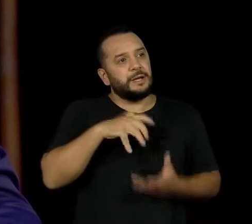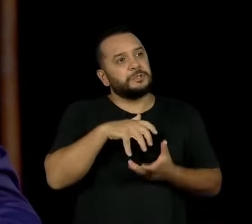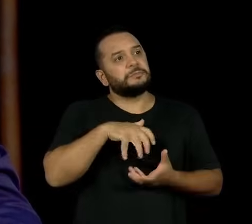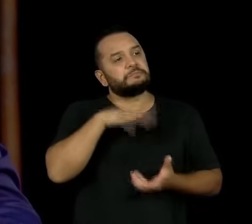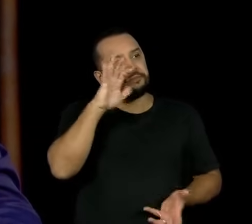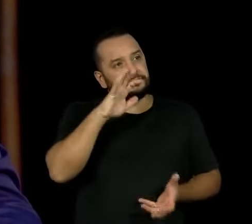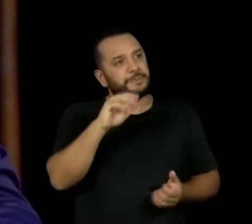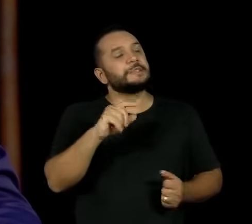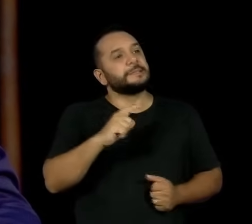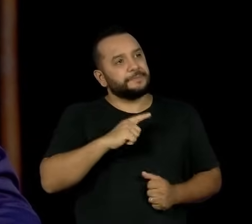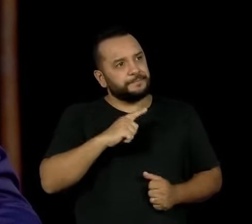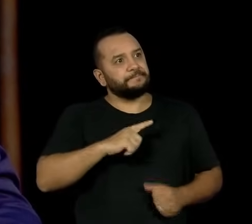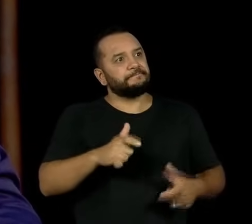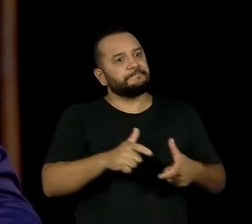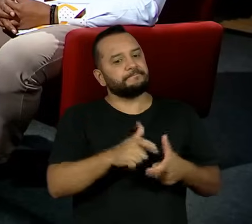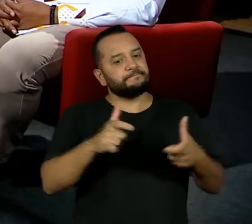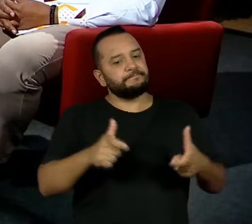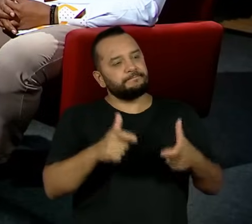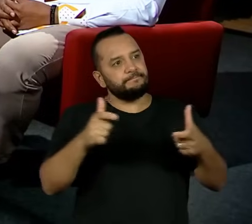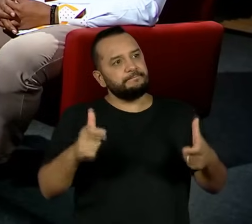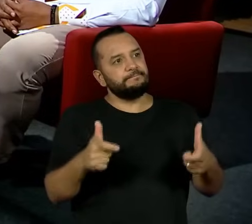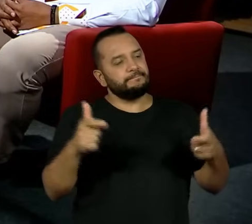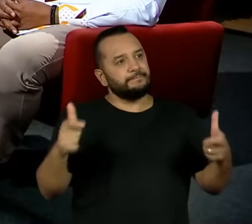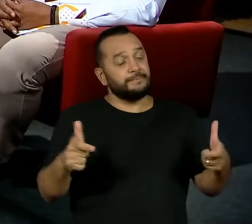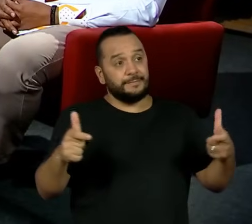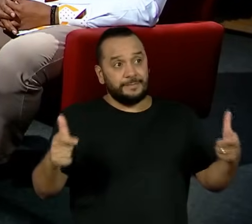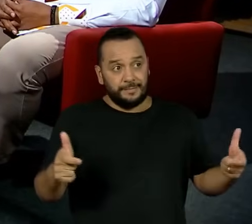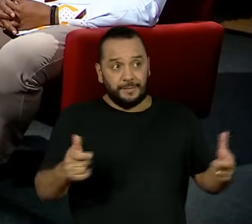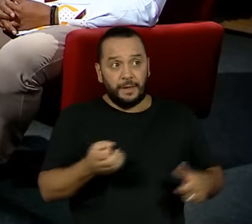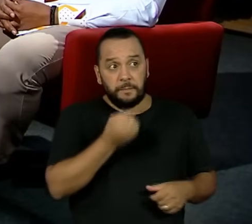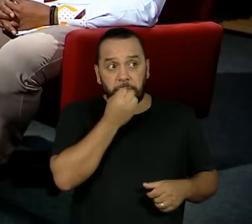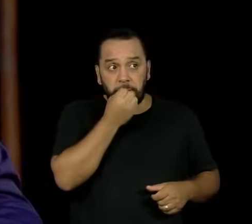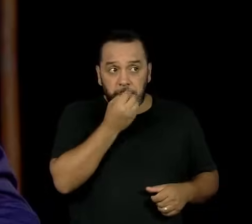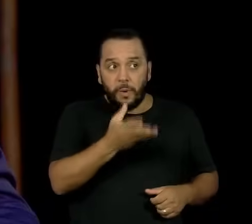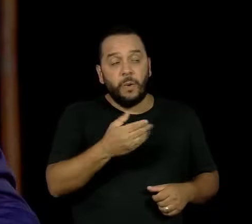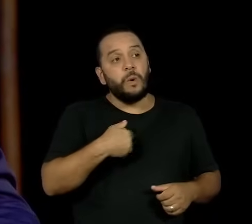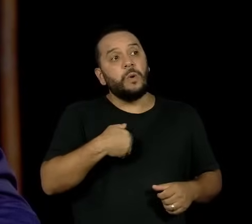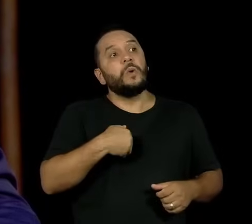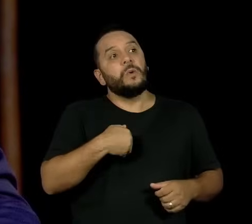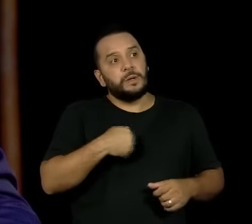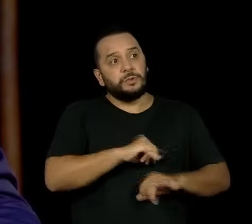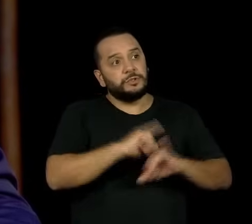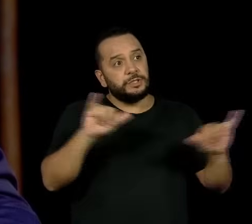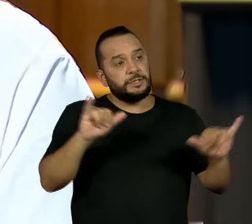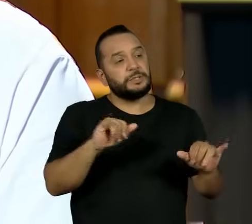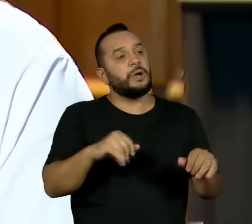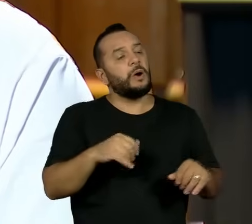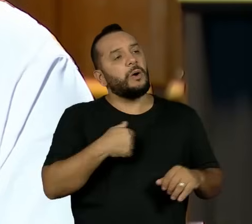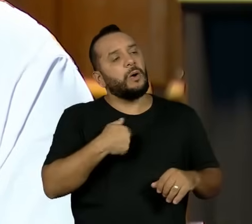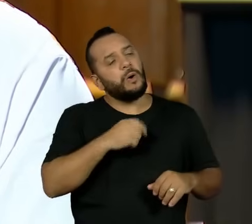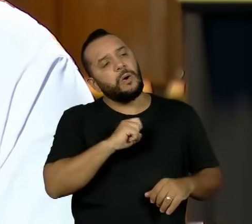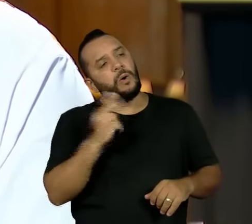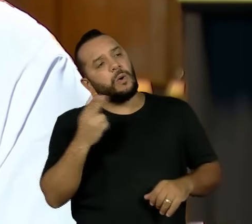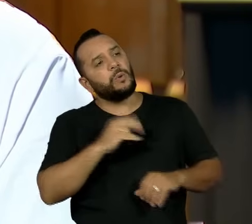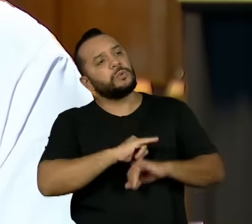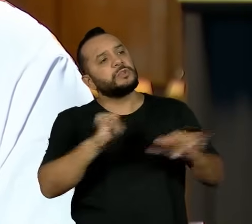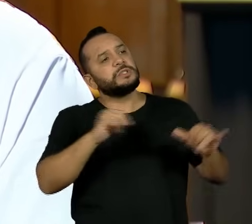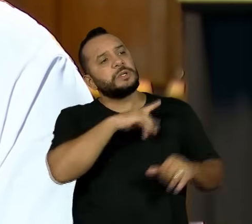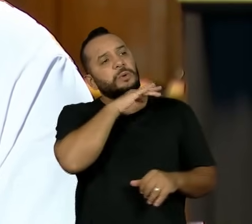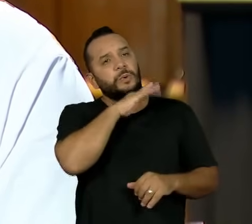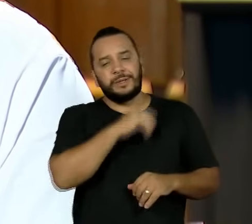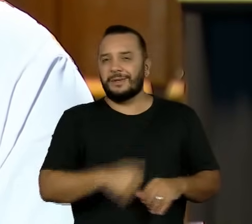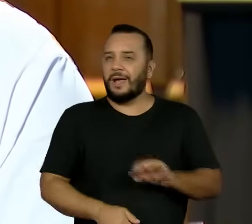uma coisa que está avançando. Isso é uma boa ou uma má notícia? Isso é ótimo. Olha aí.